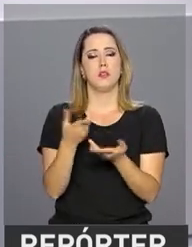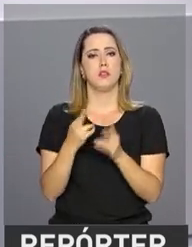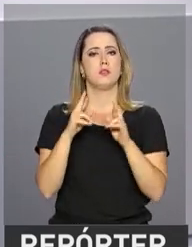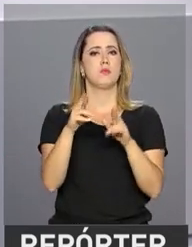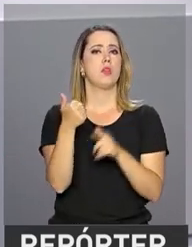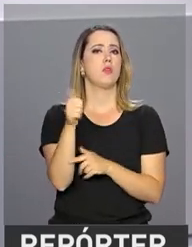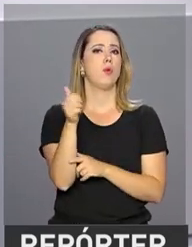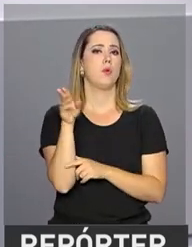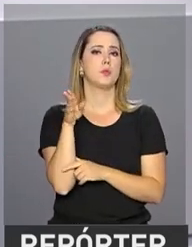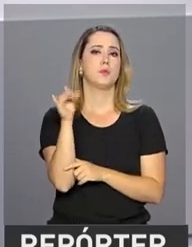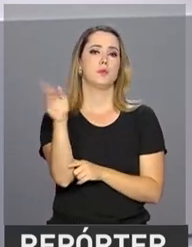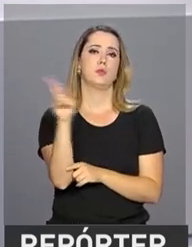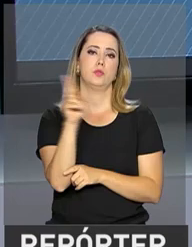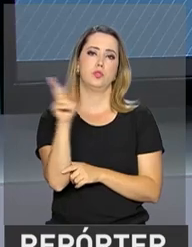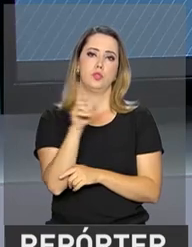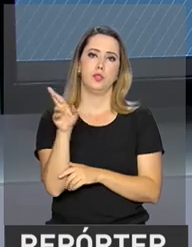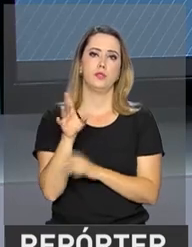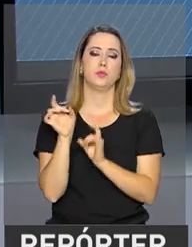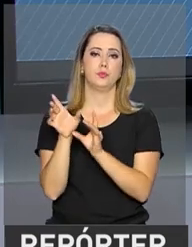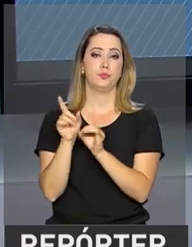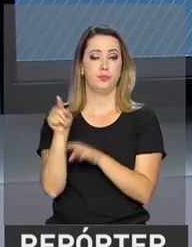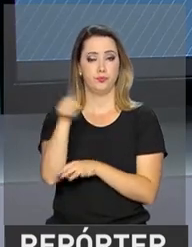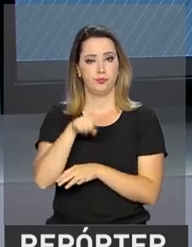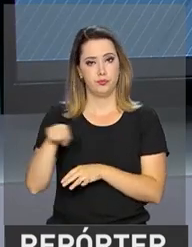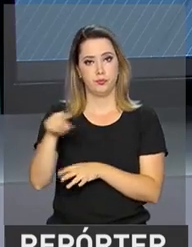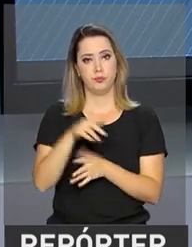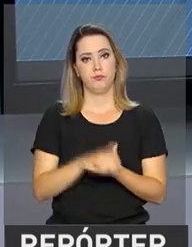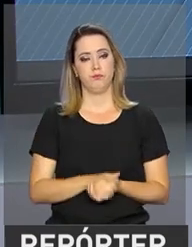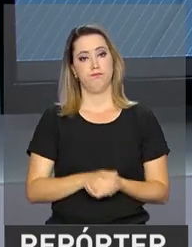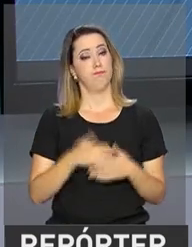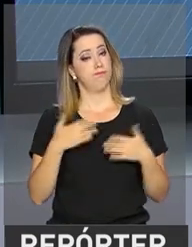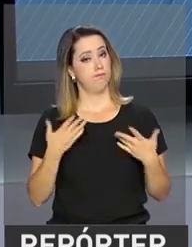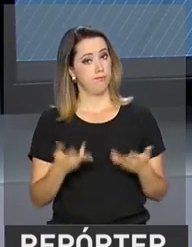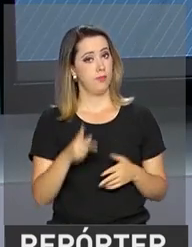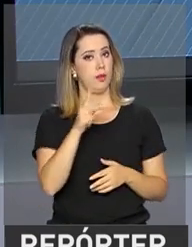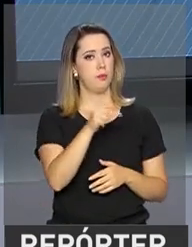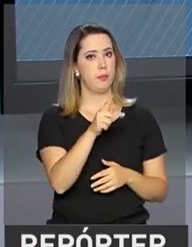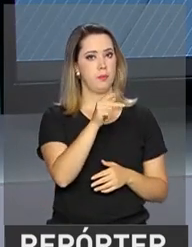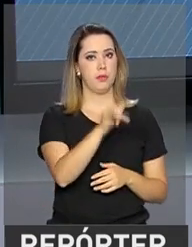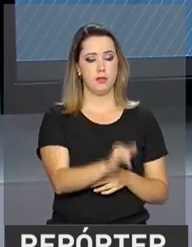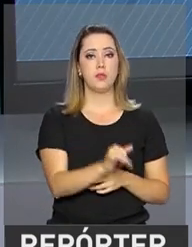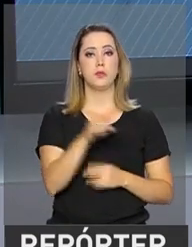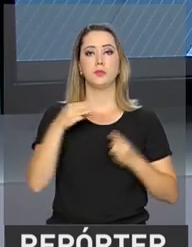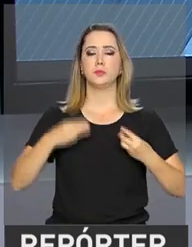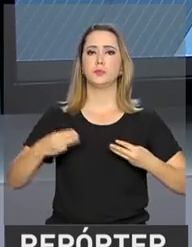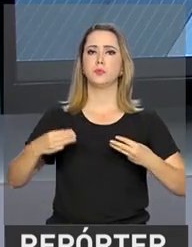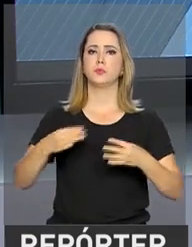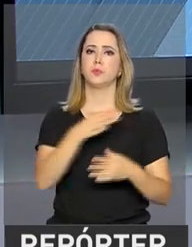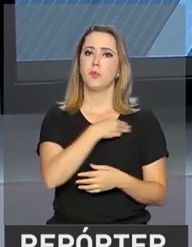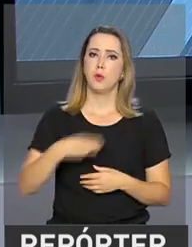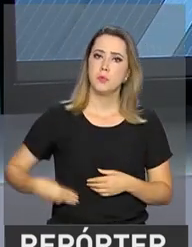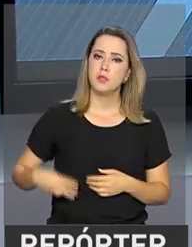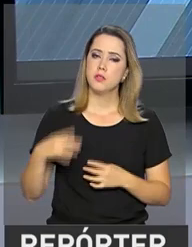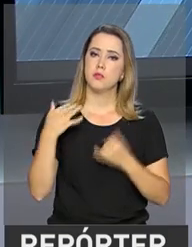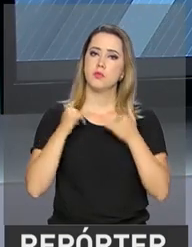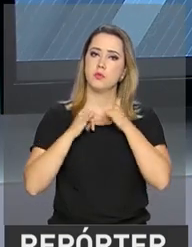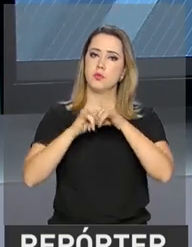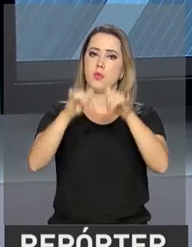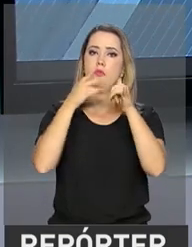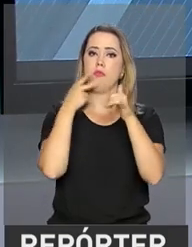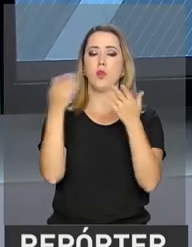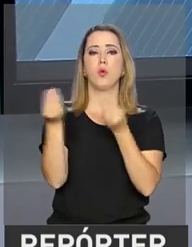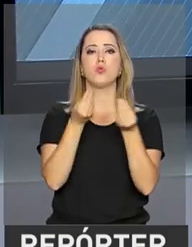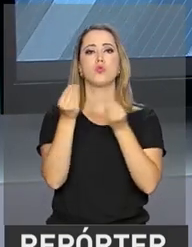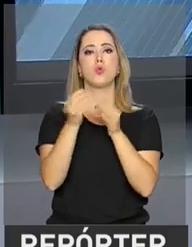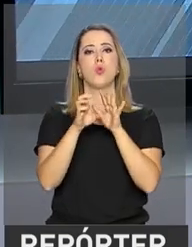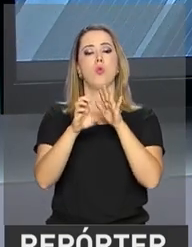com esses empreendimentos e ainda sobre o pp eo ministro de minas e energia apresentou hoje um diagnóstico da eletrobrás